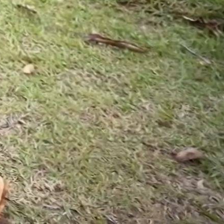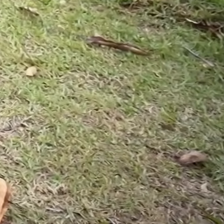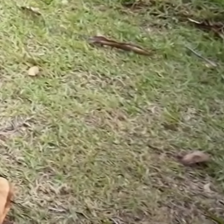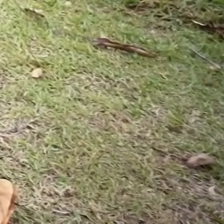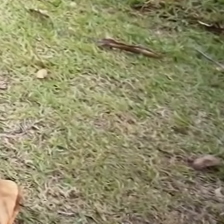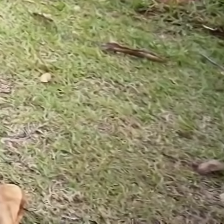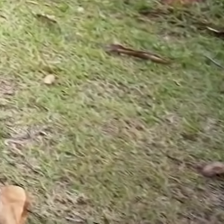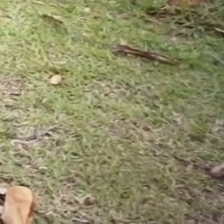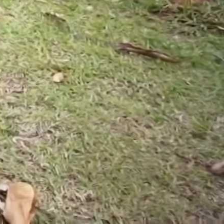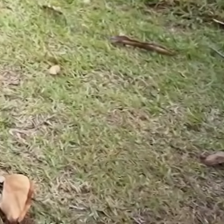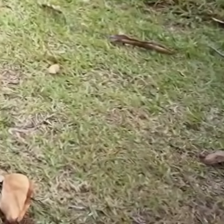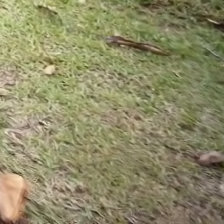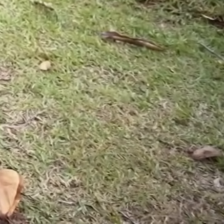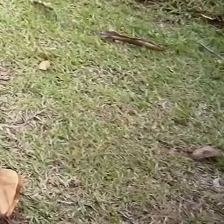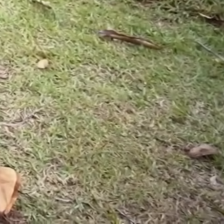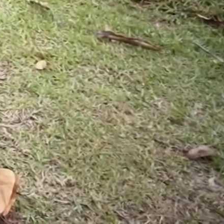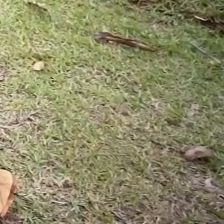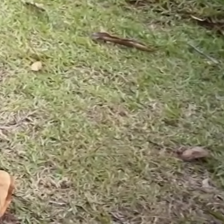Bom garoto.